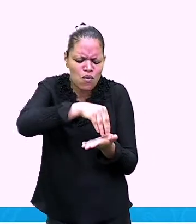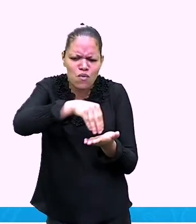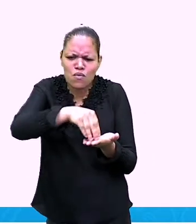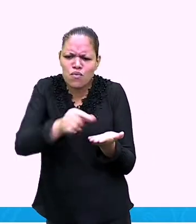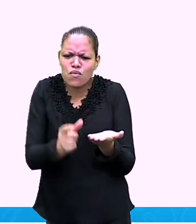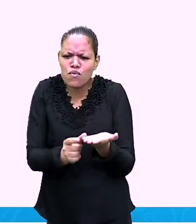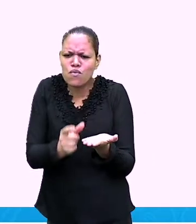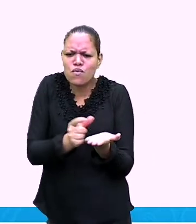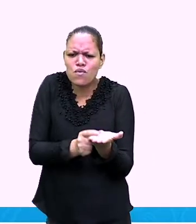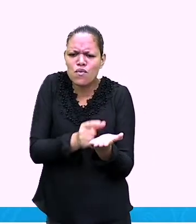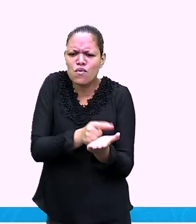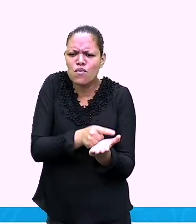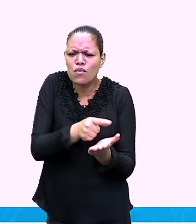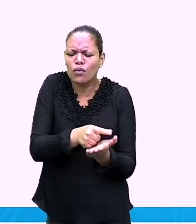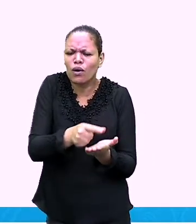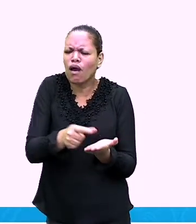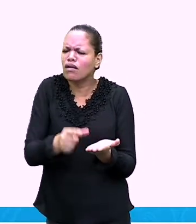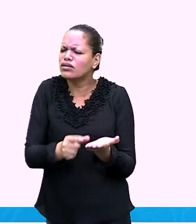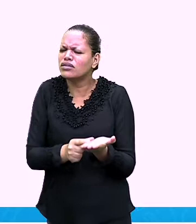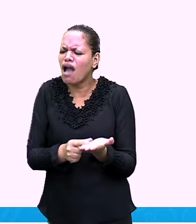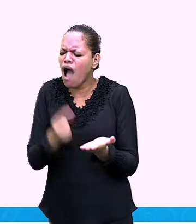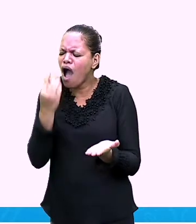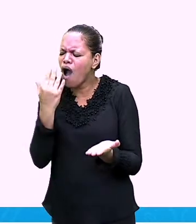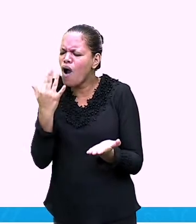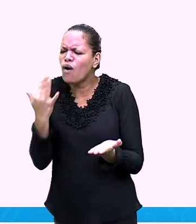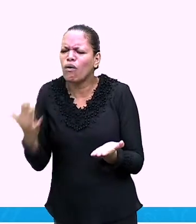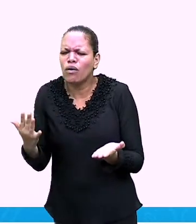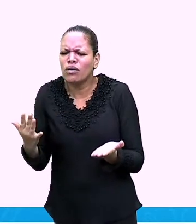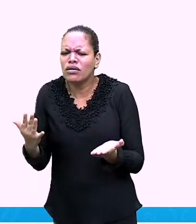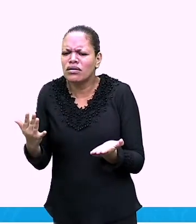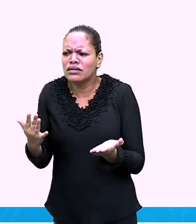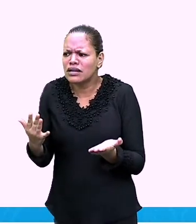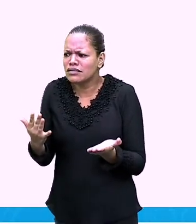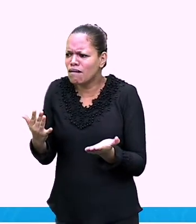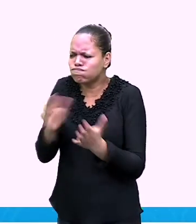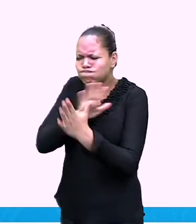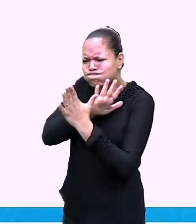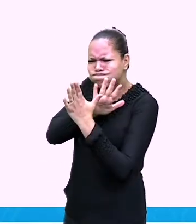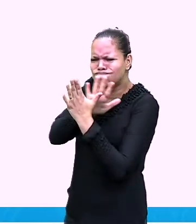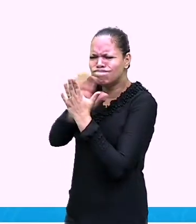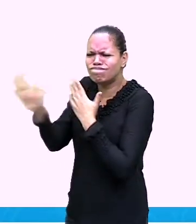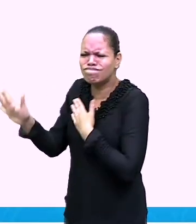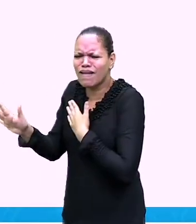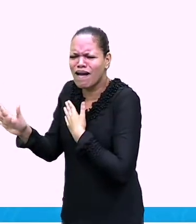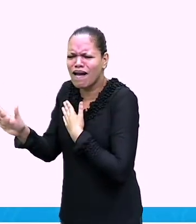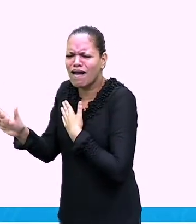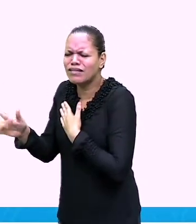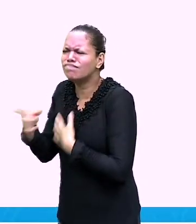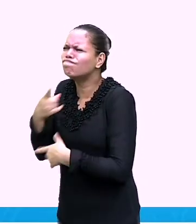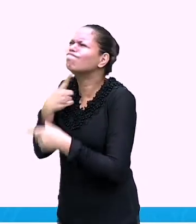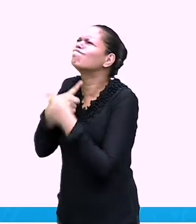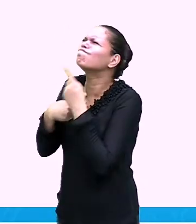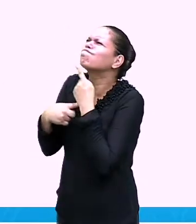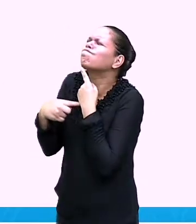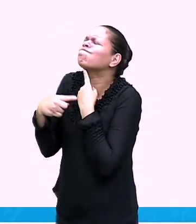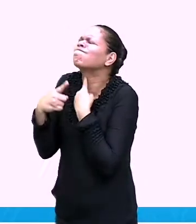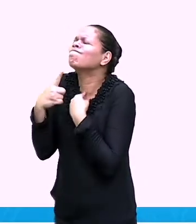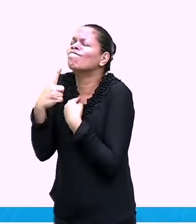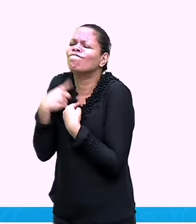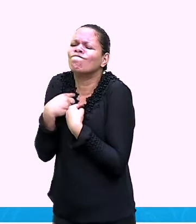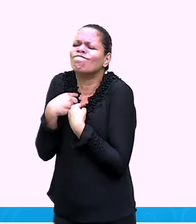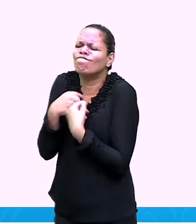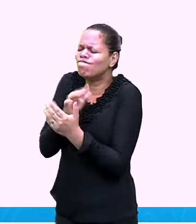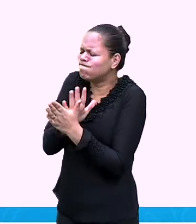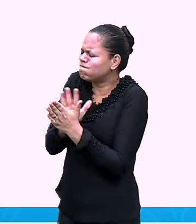amontoadas, coloridas, não faziam nenhum sentido para mim. Mas, como eu não